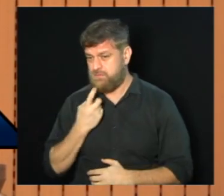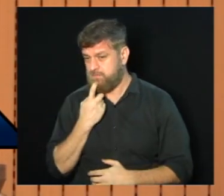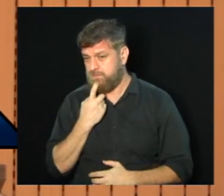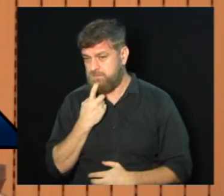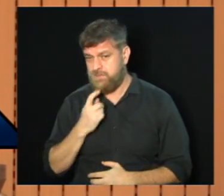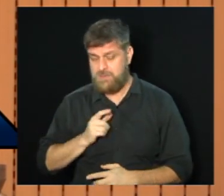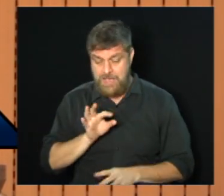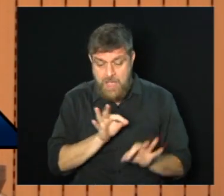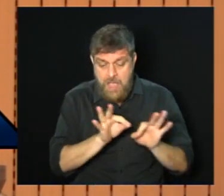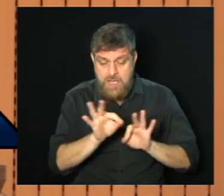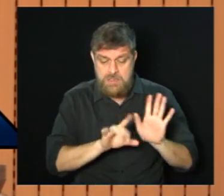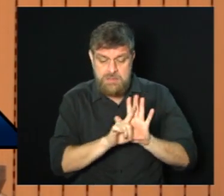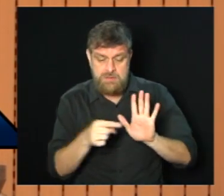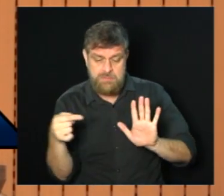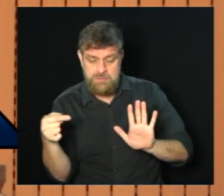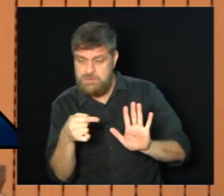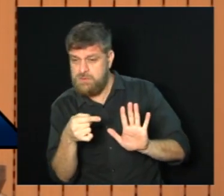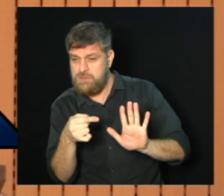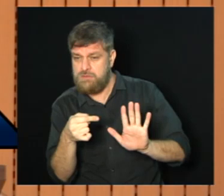Esse projeto,